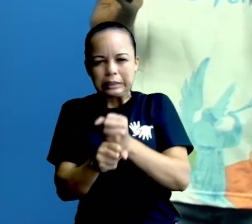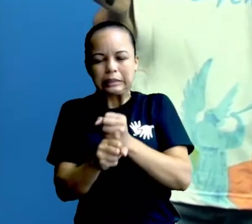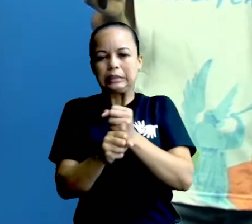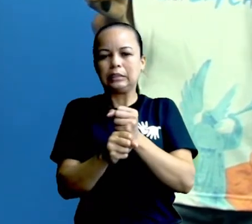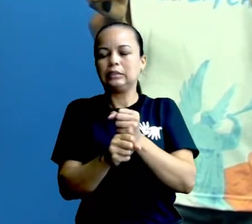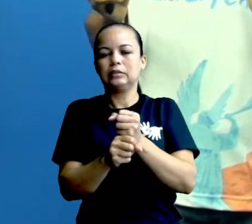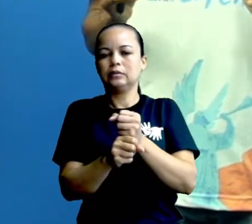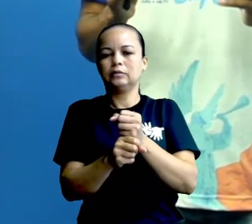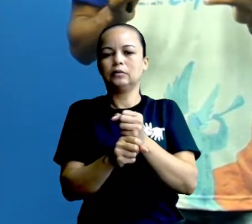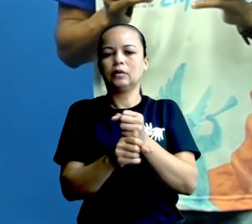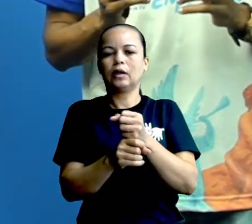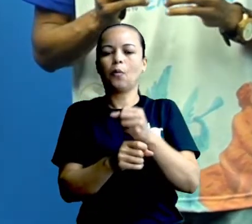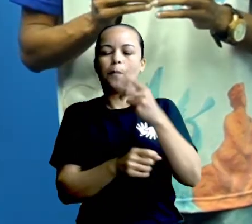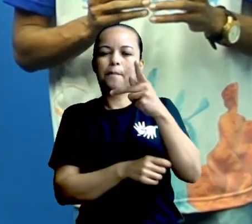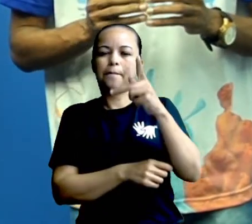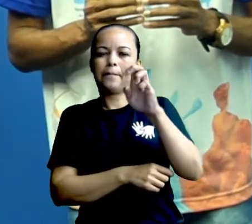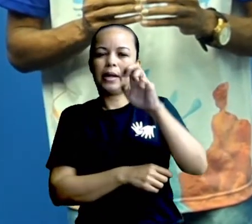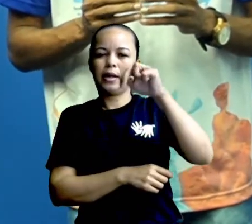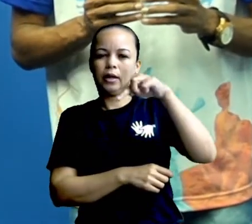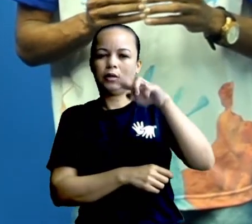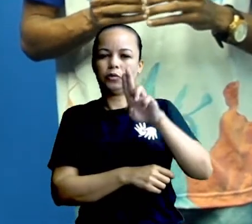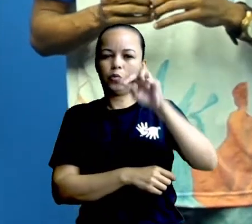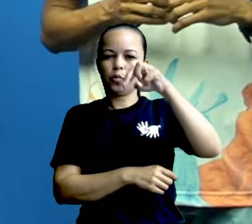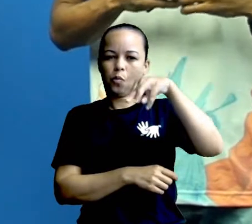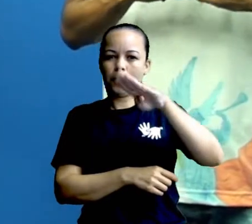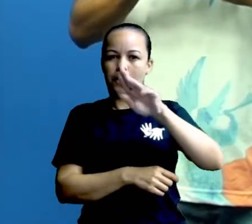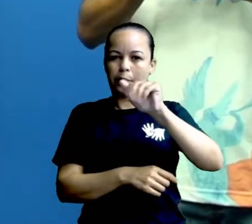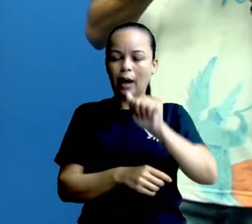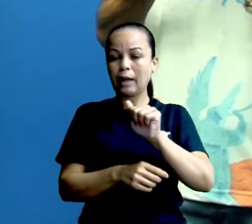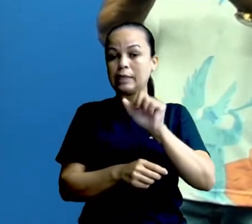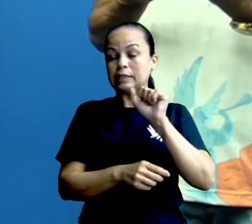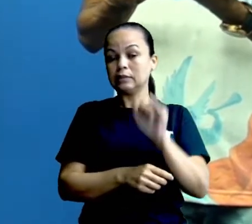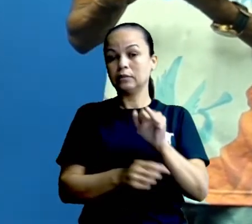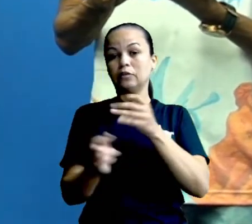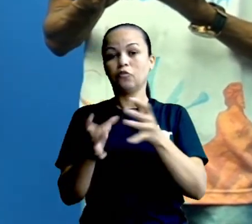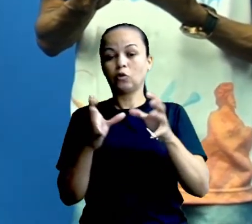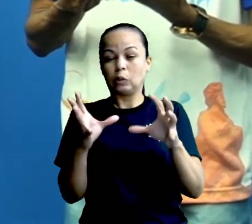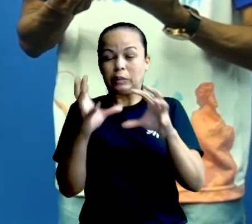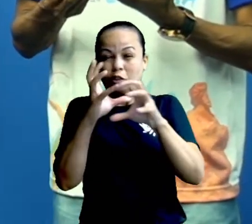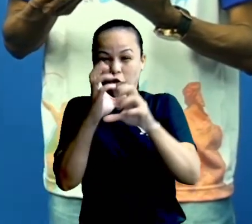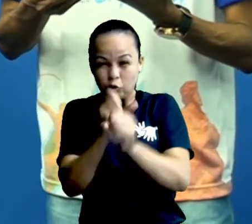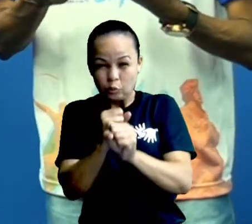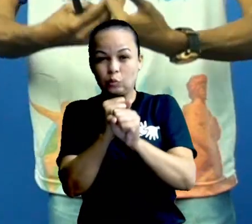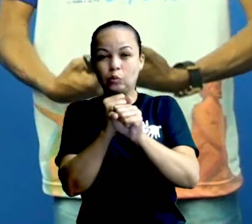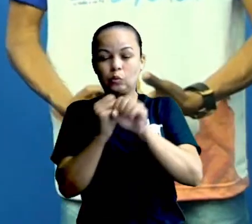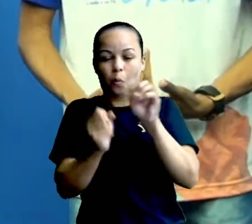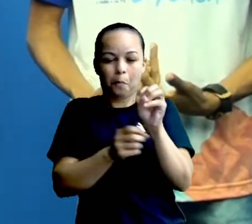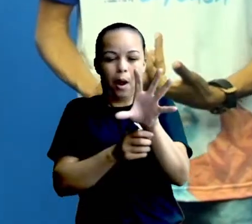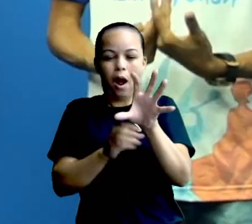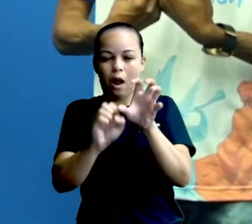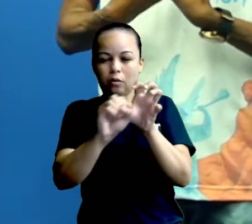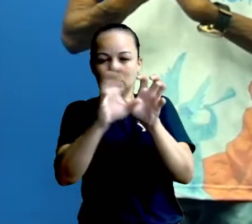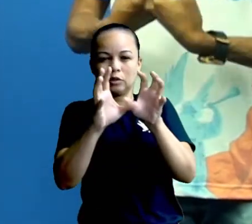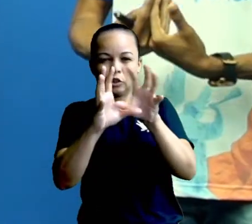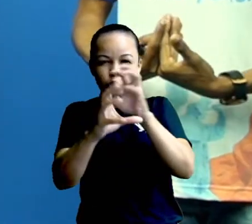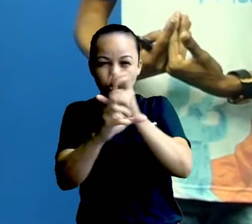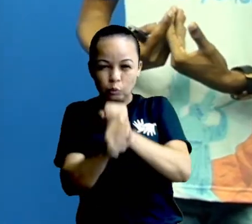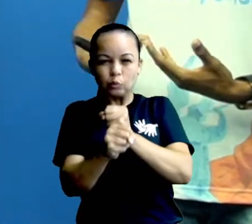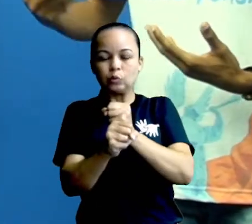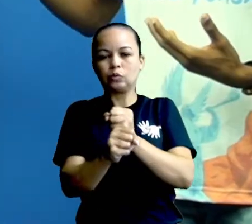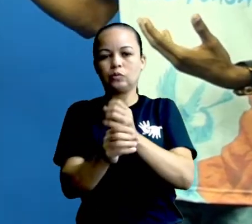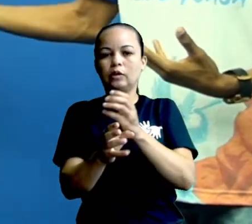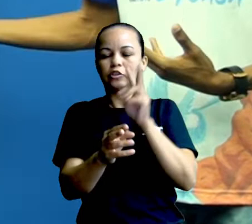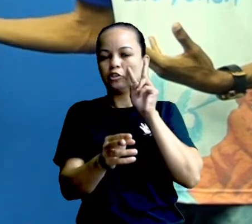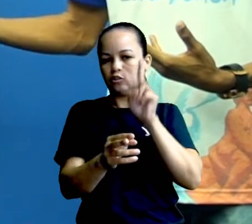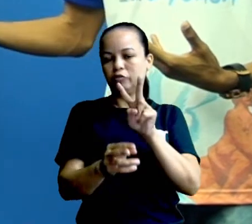pouco presa ali. A gente chama de região de penumbra. Se for totalmente escuro, né, bem escuro mesmo, a